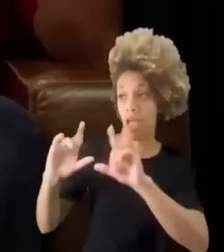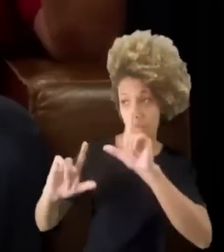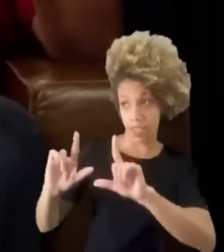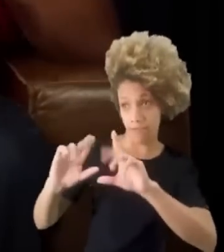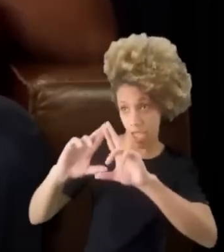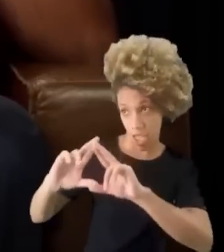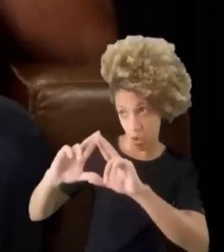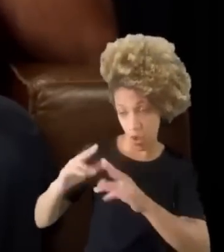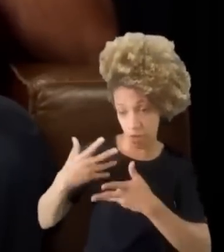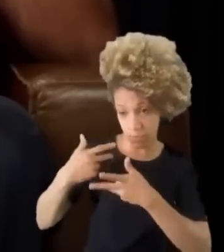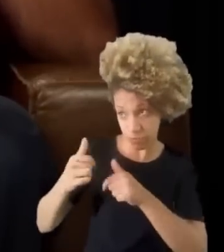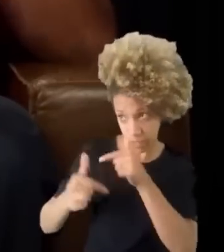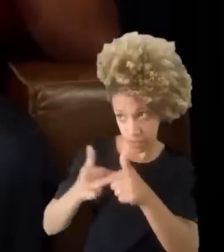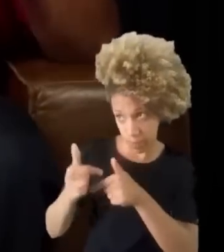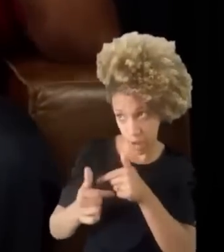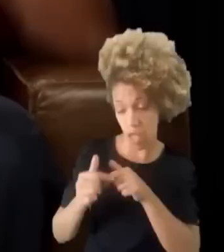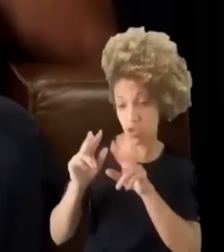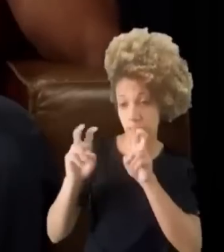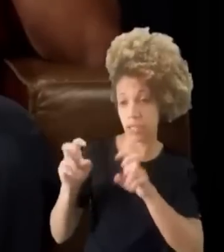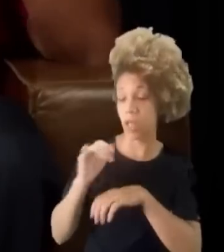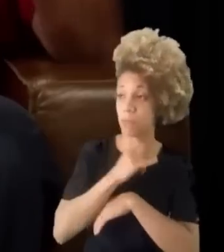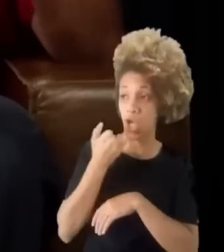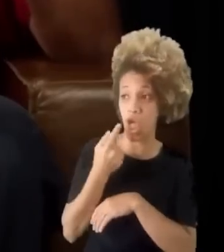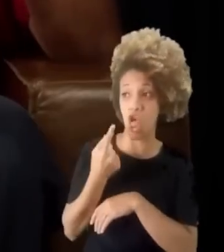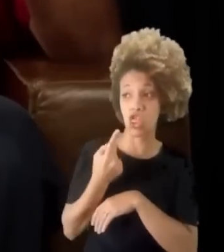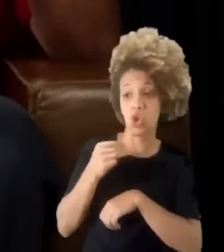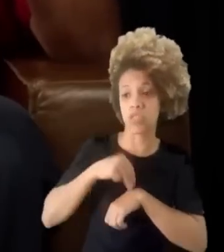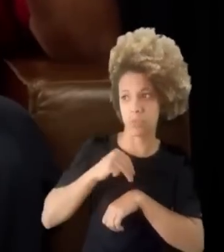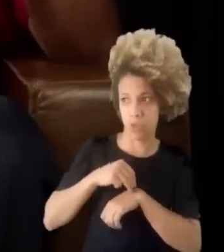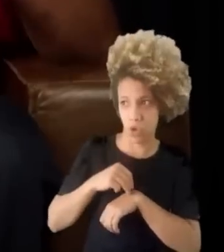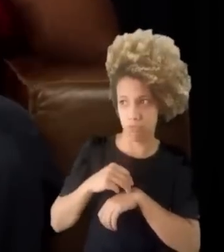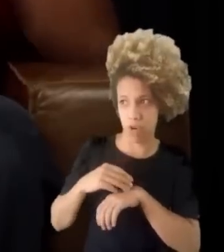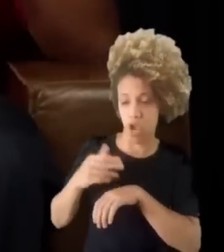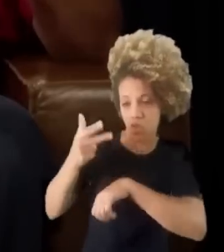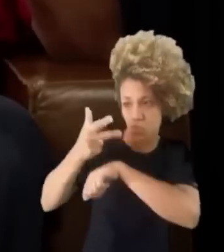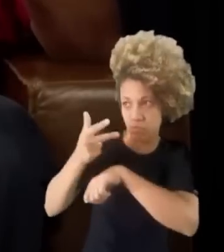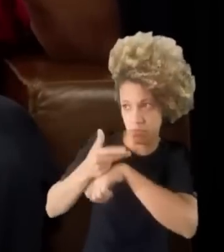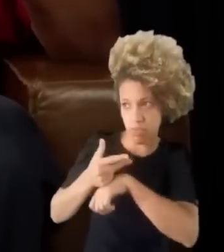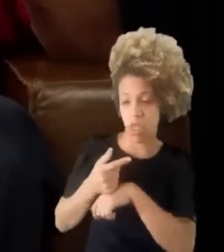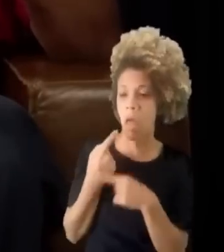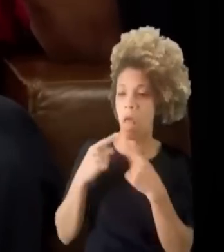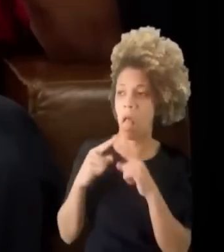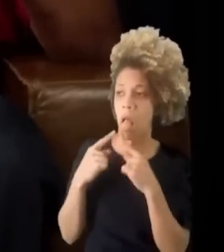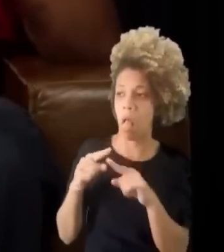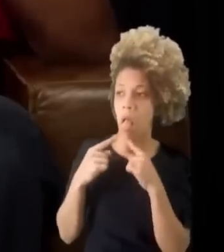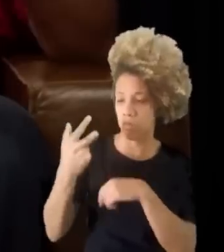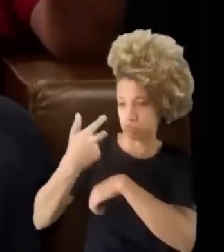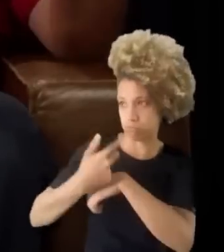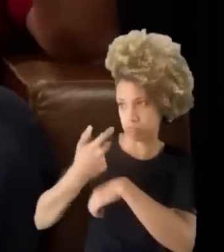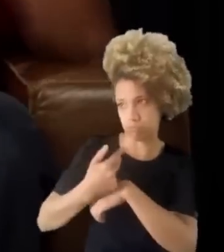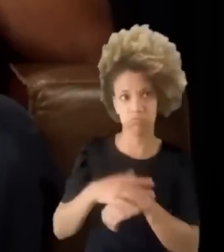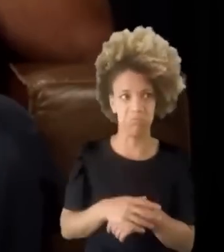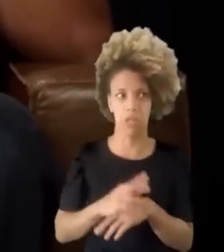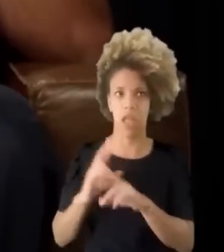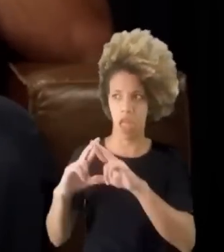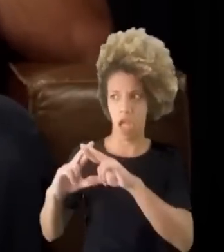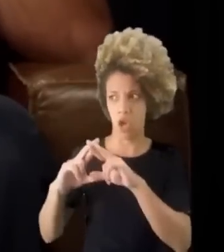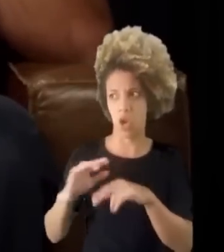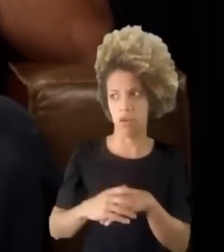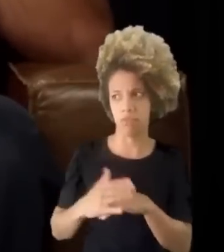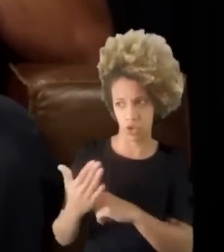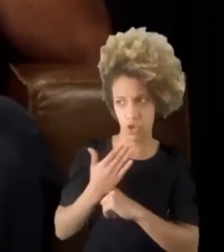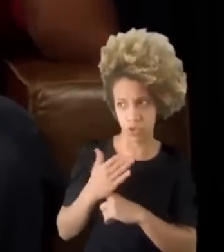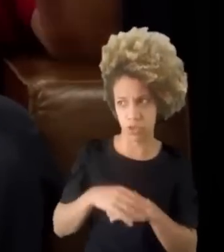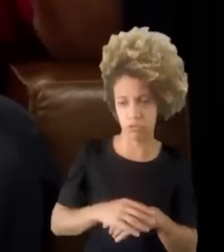me chamou para ir fazer um um trabalho na Record sobre o iFood me deixaram ficar 12 minutos no Câmera Record falando mal do iFood e eu achei ele falou Pô recortar ajudando os